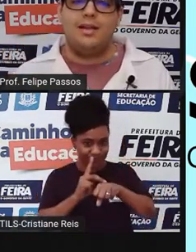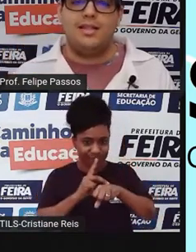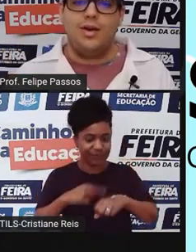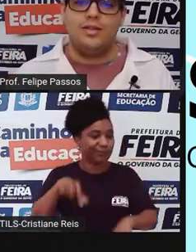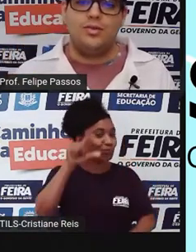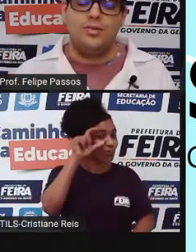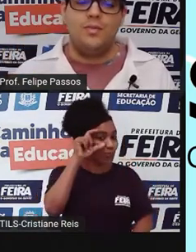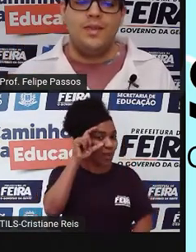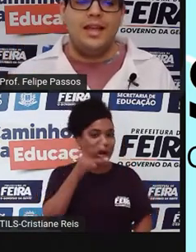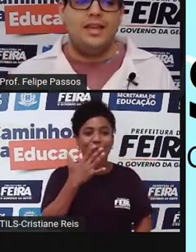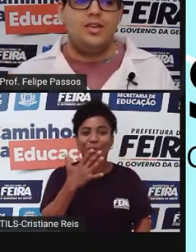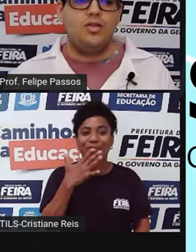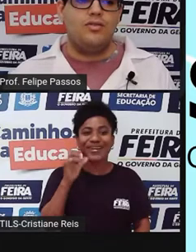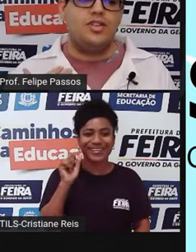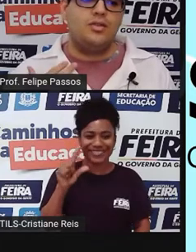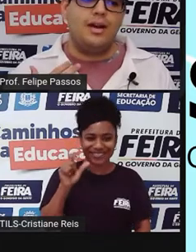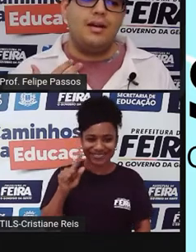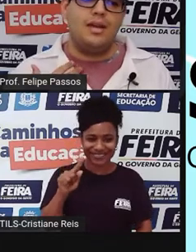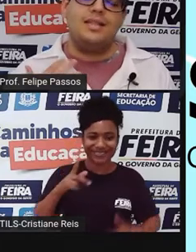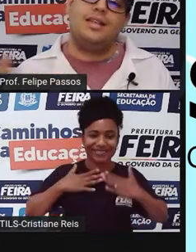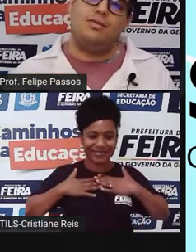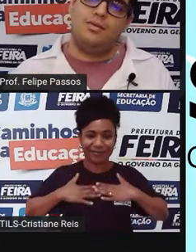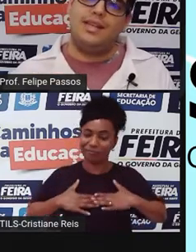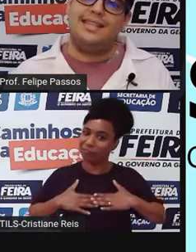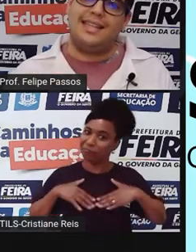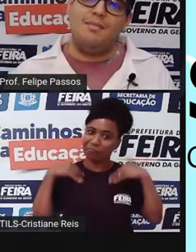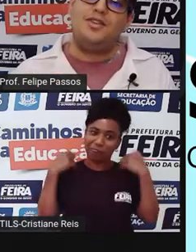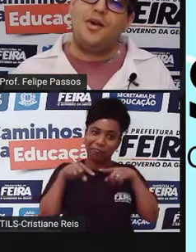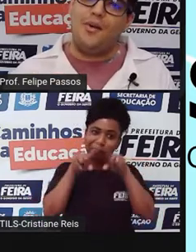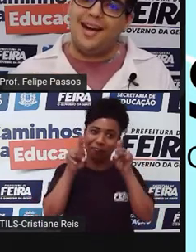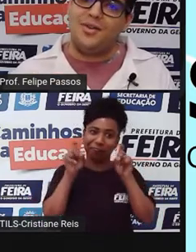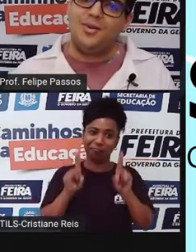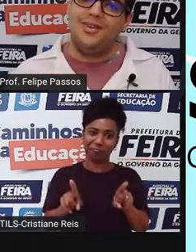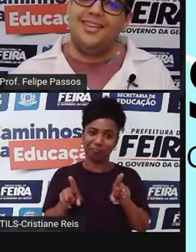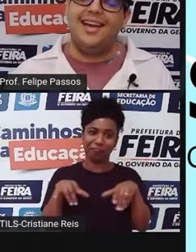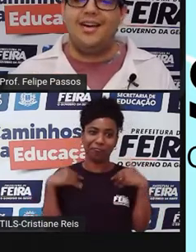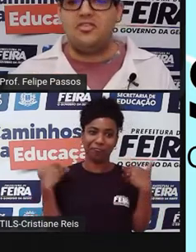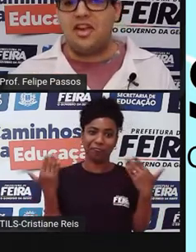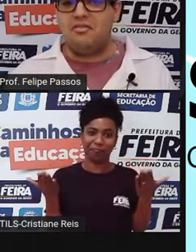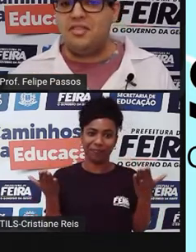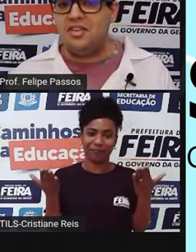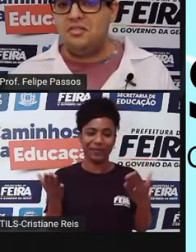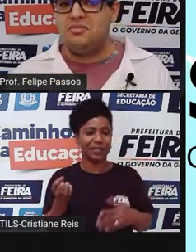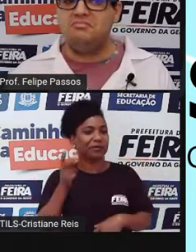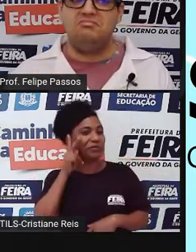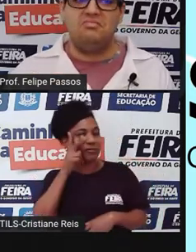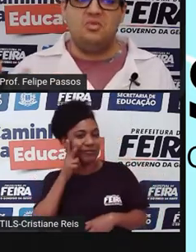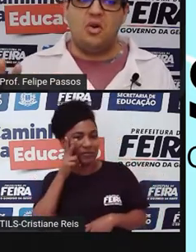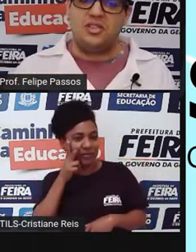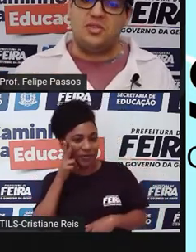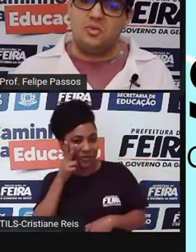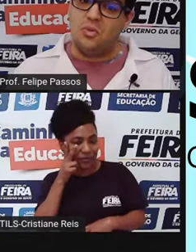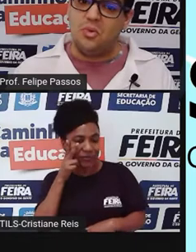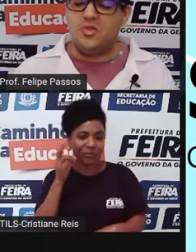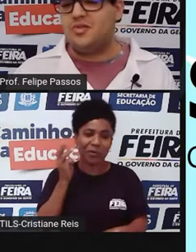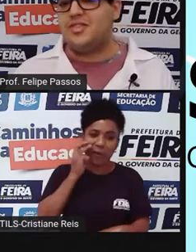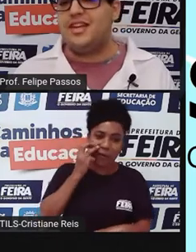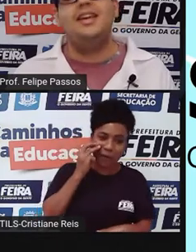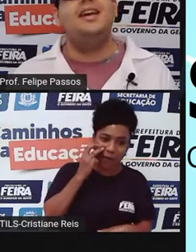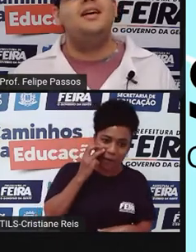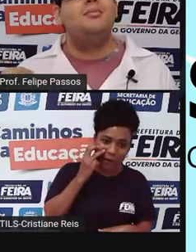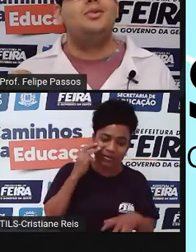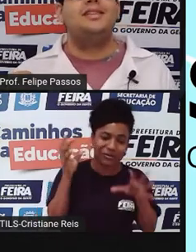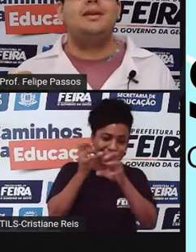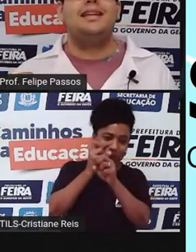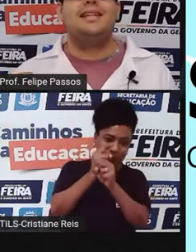óculos é de armação azul e estou vestindo uma camisa que eu não sei exatamente qual é a cor, né? Eu acho que é vinho, um rosa escuro, não